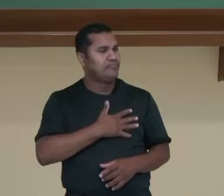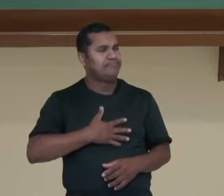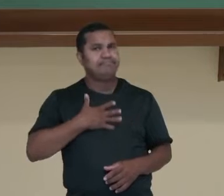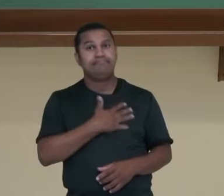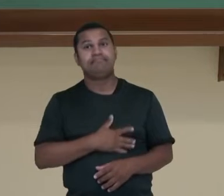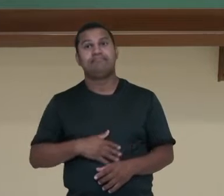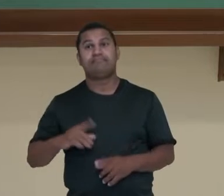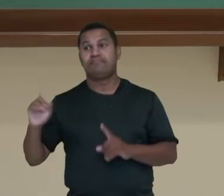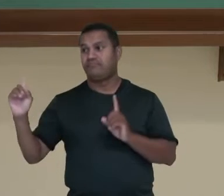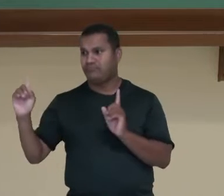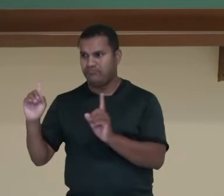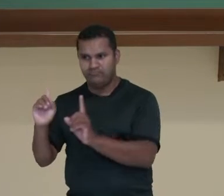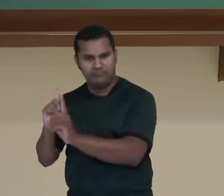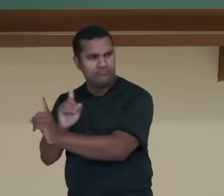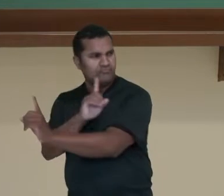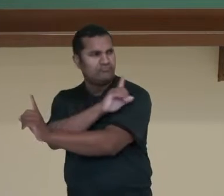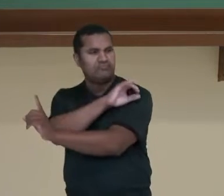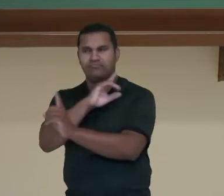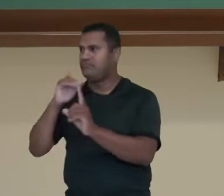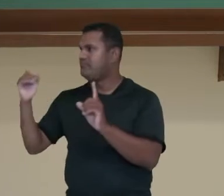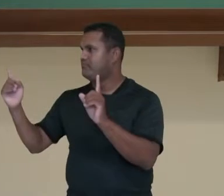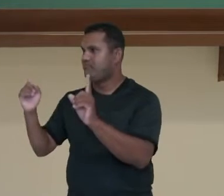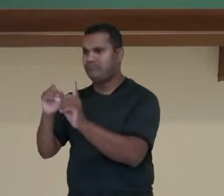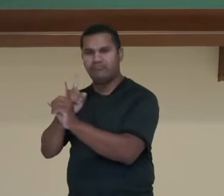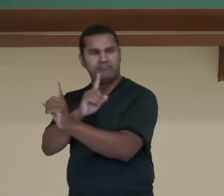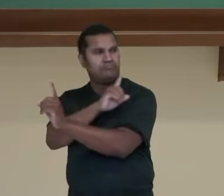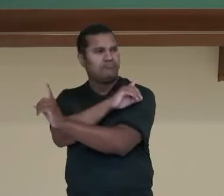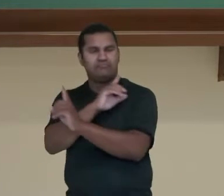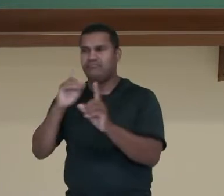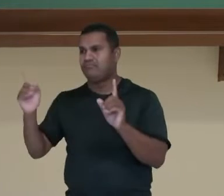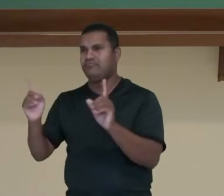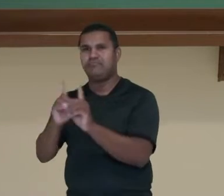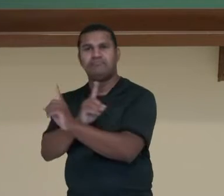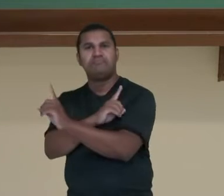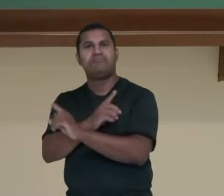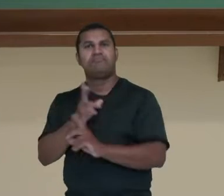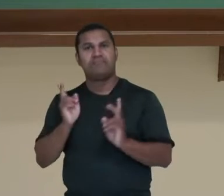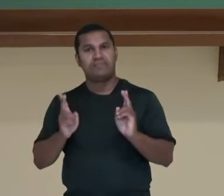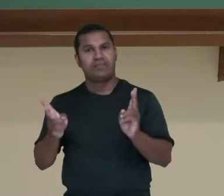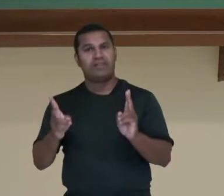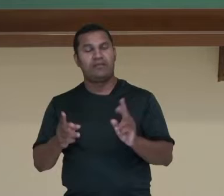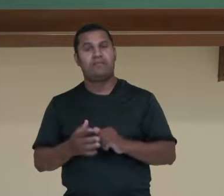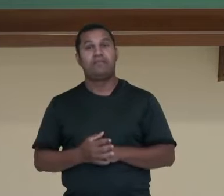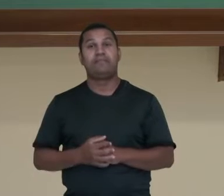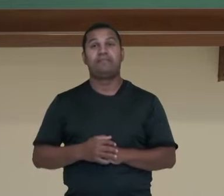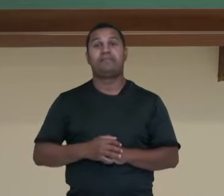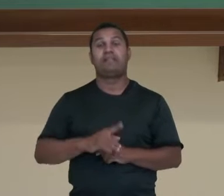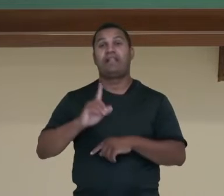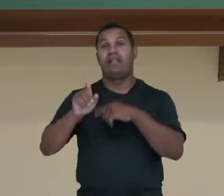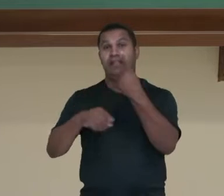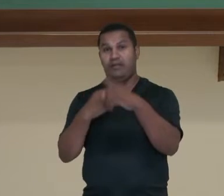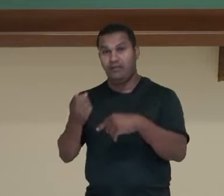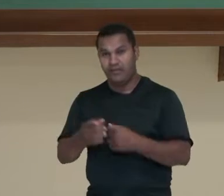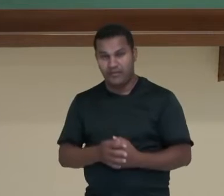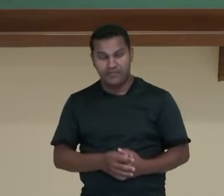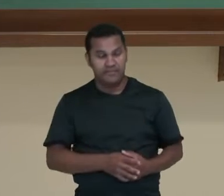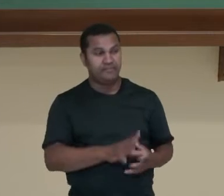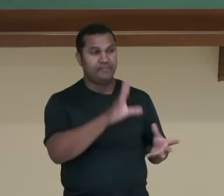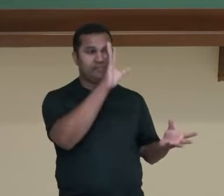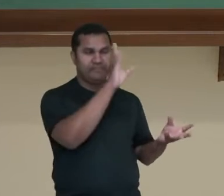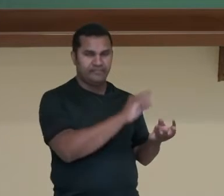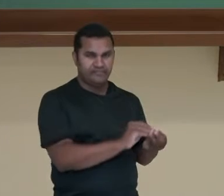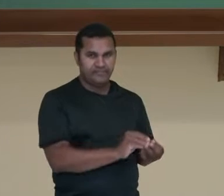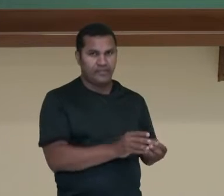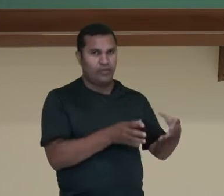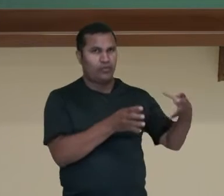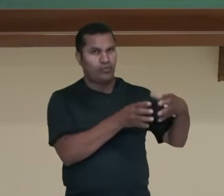entraram para o cinema. Depois, essas mesmas pessoas, o primeiro grupo que ouviu críticas ruins e o segundo grupo